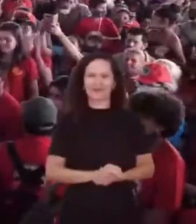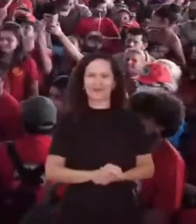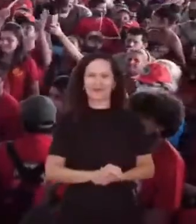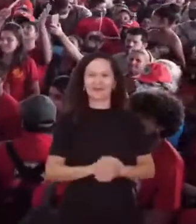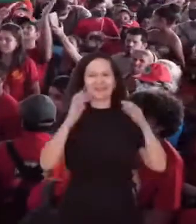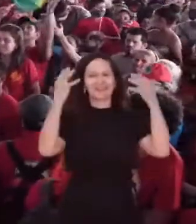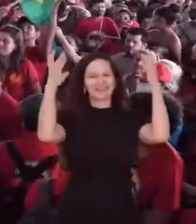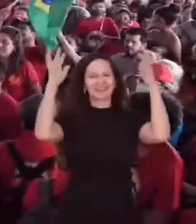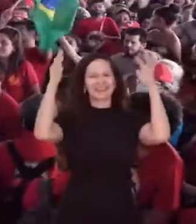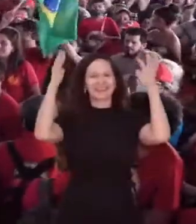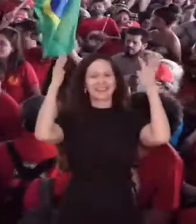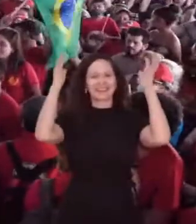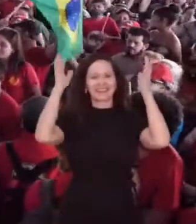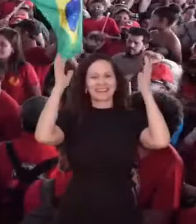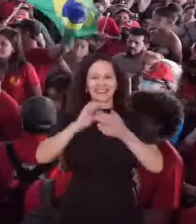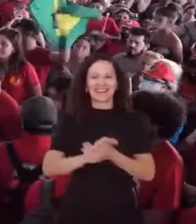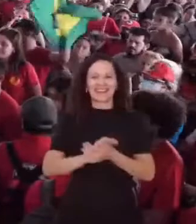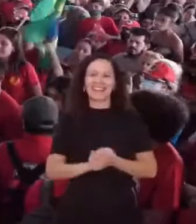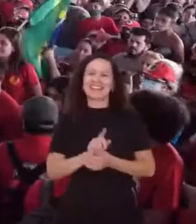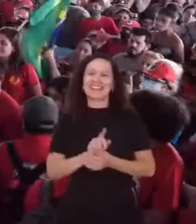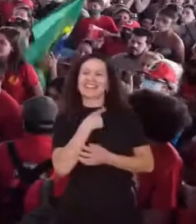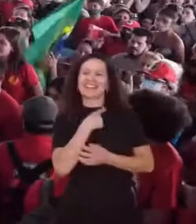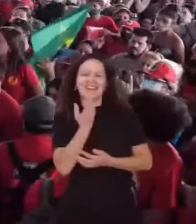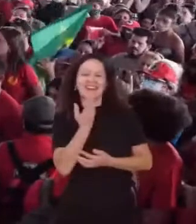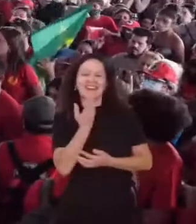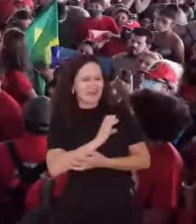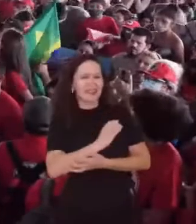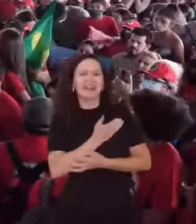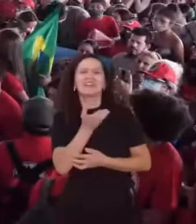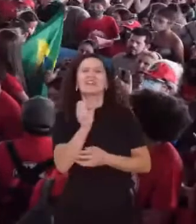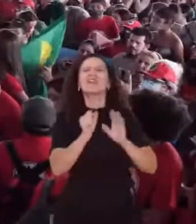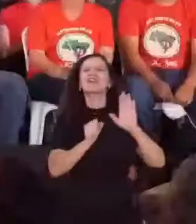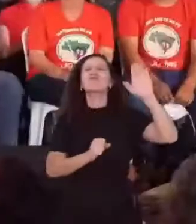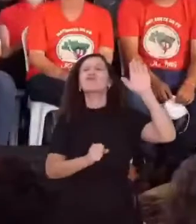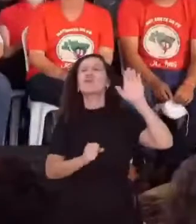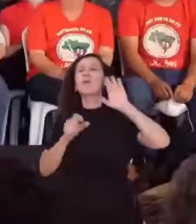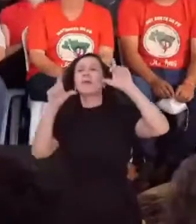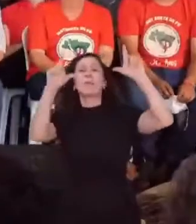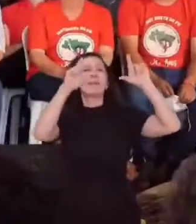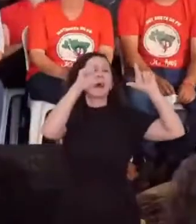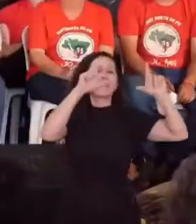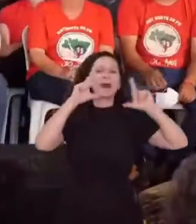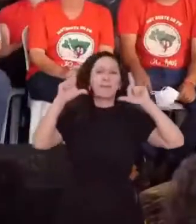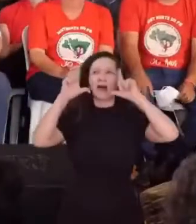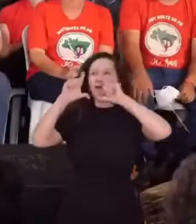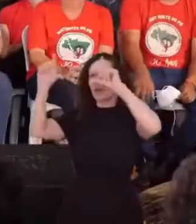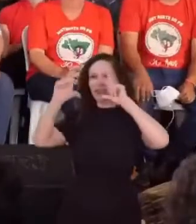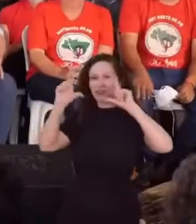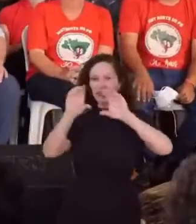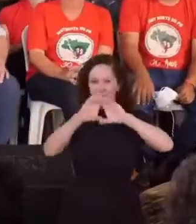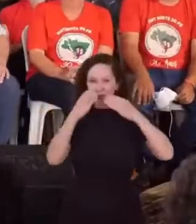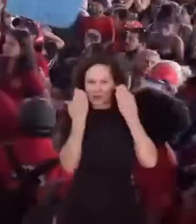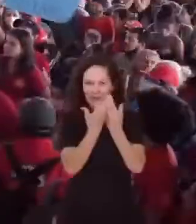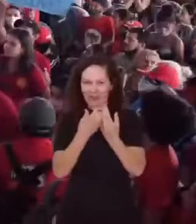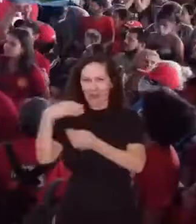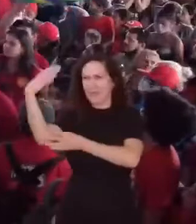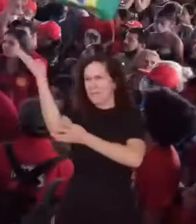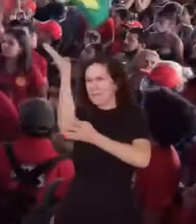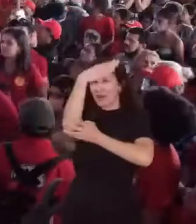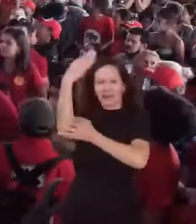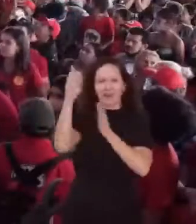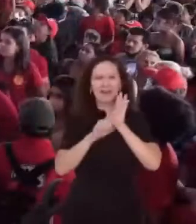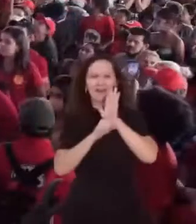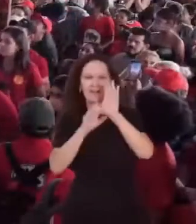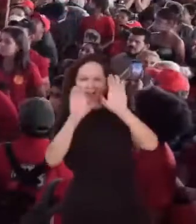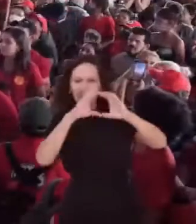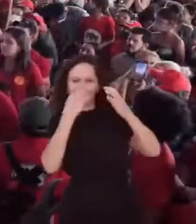É isso aí, companheirada. Quem tem plaquinha aí dos comitês populares? Vamos erguer e vamos balançar nossas bandeiras. Cadê? Quem vai organizar comitê